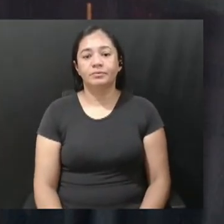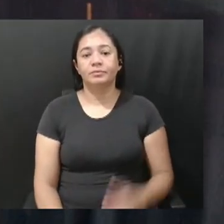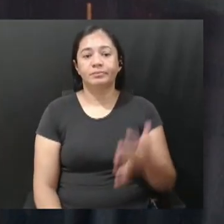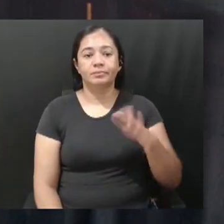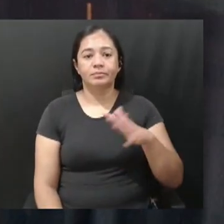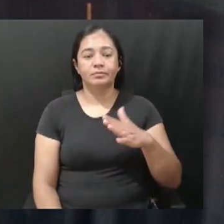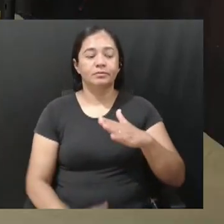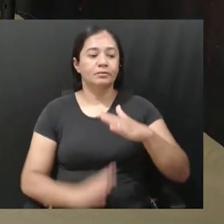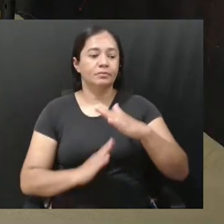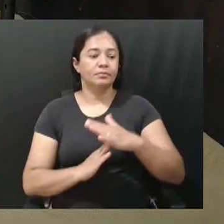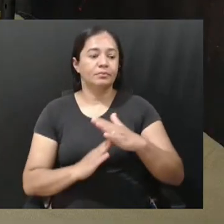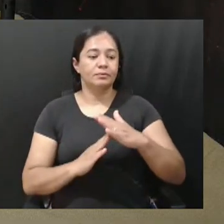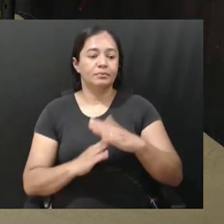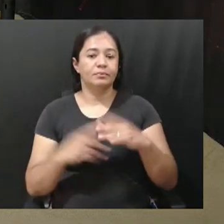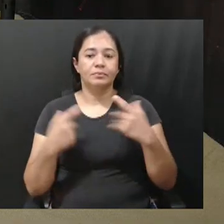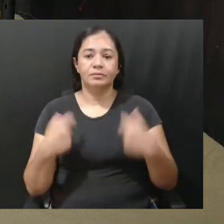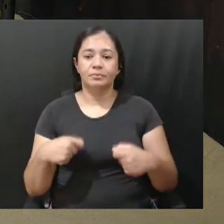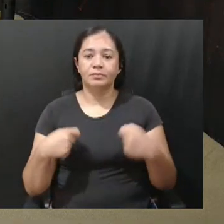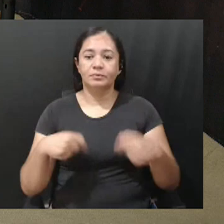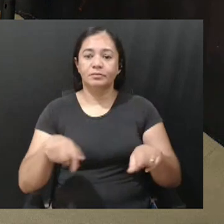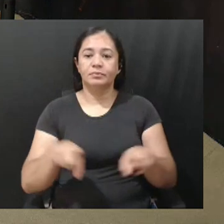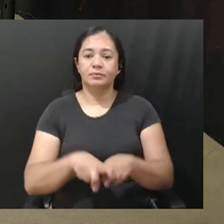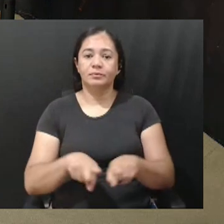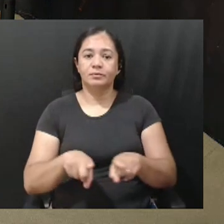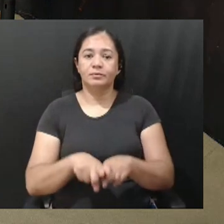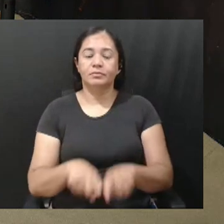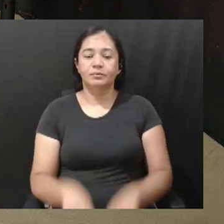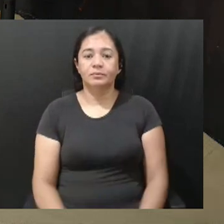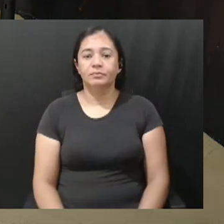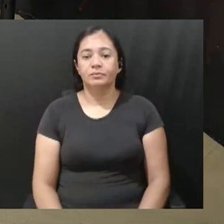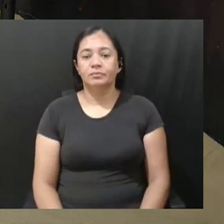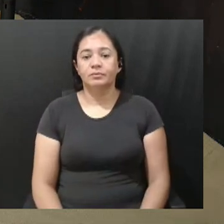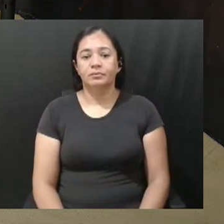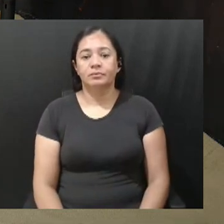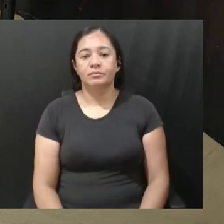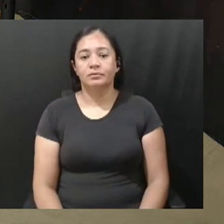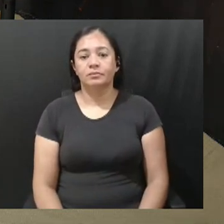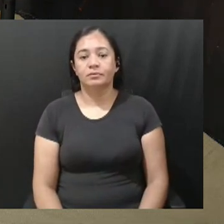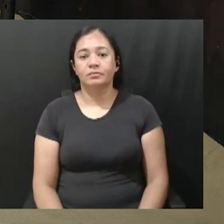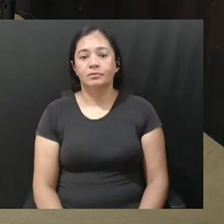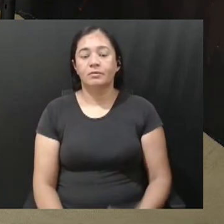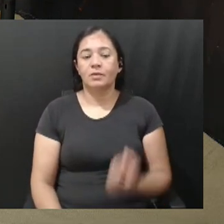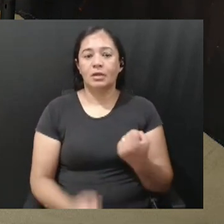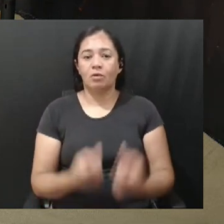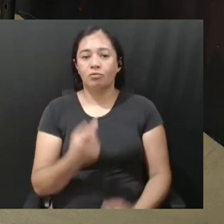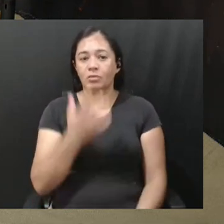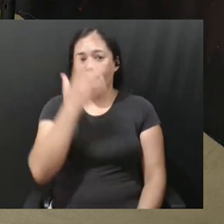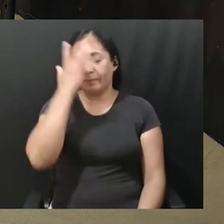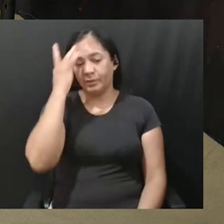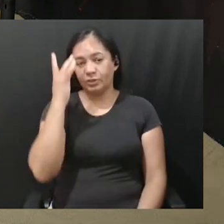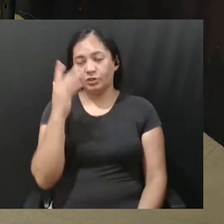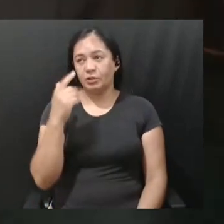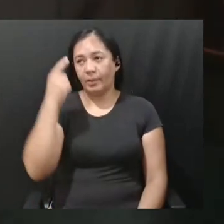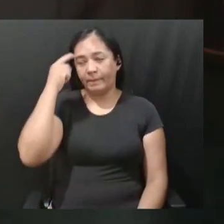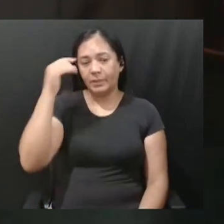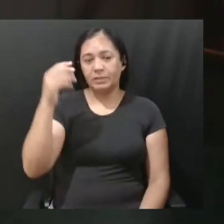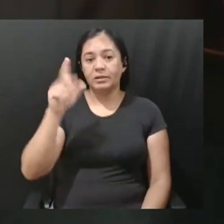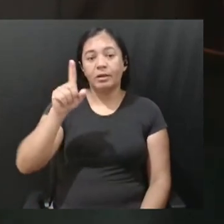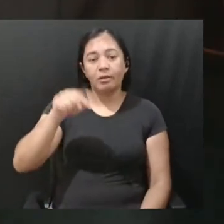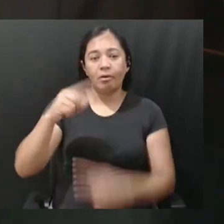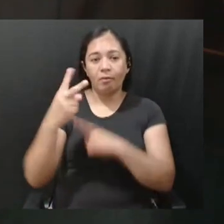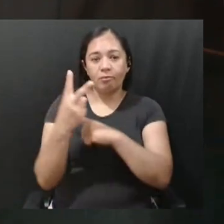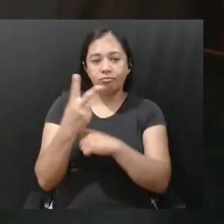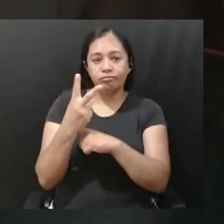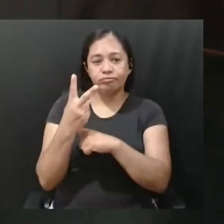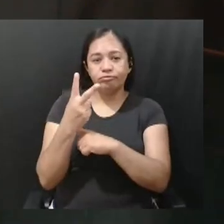também. Uhum. Muita gente encara isso como uma proteção Uhum. emocional, né, Uhum. Luiz? Uhum. Mas, na sua avaliação,